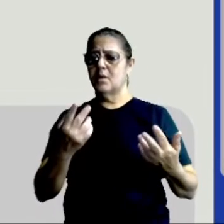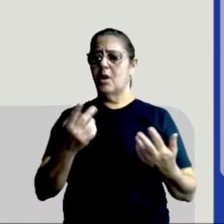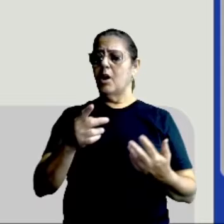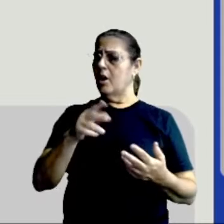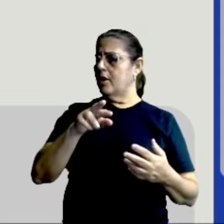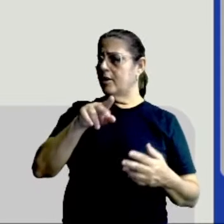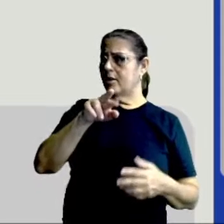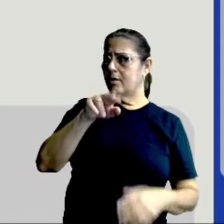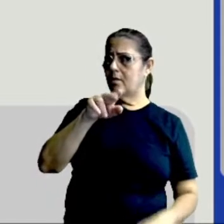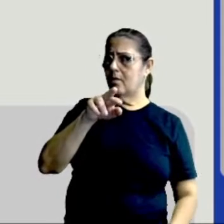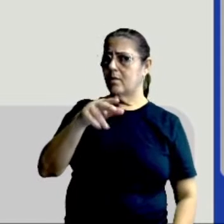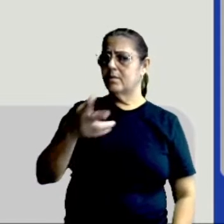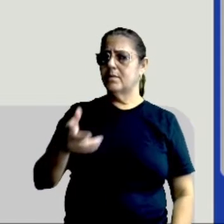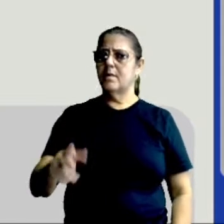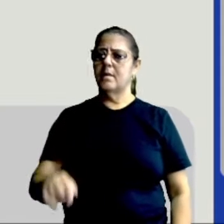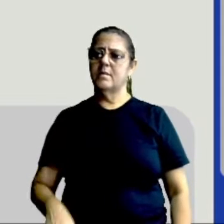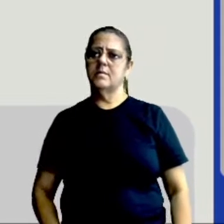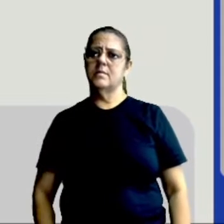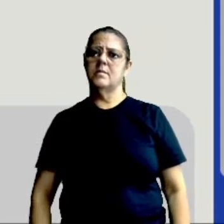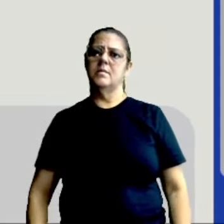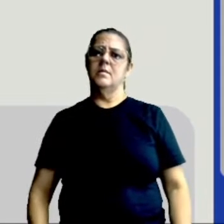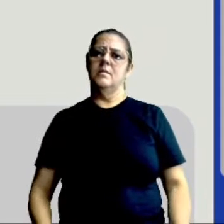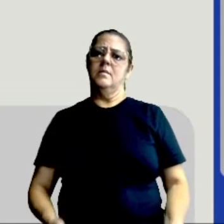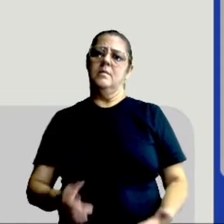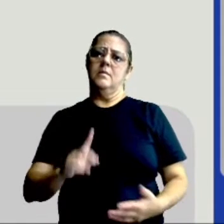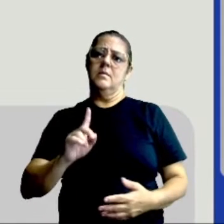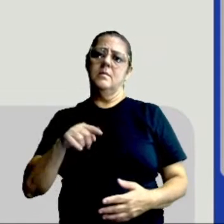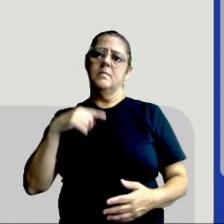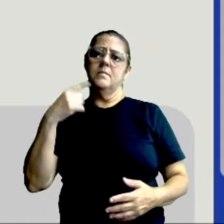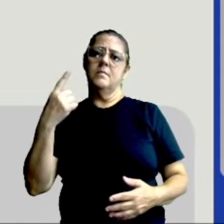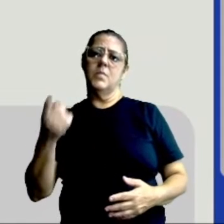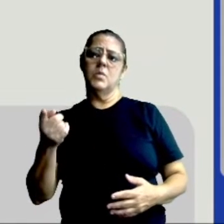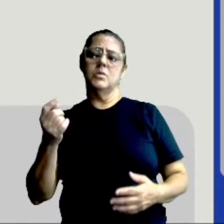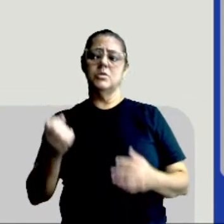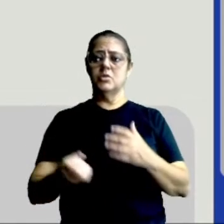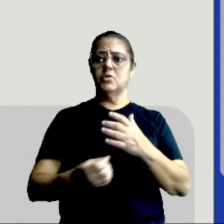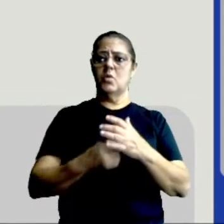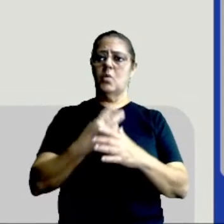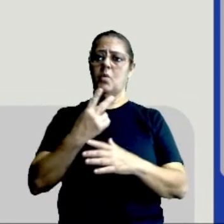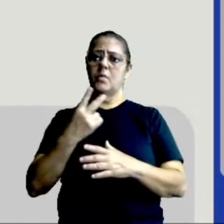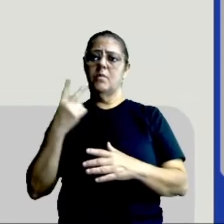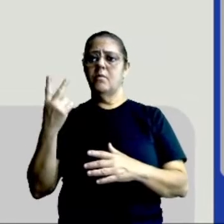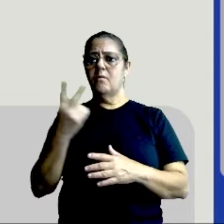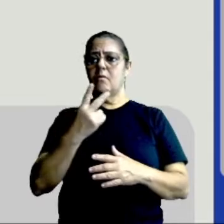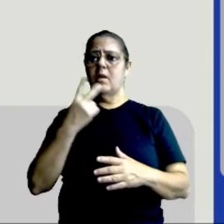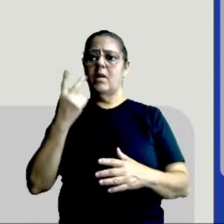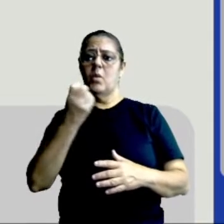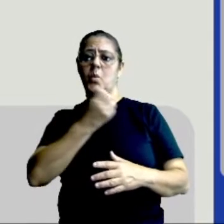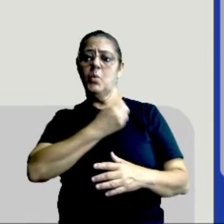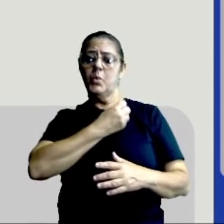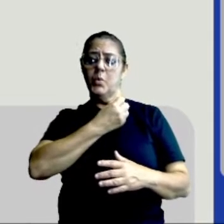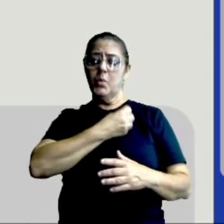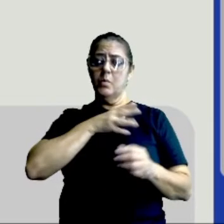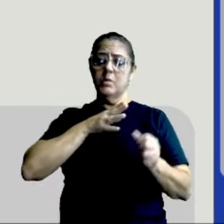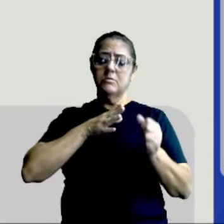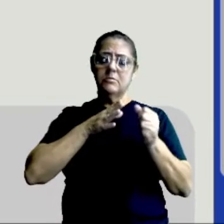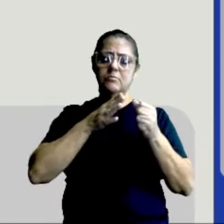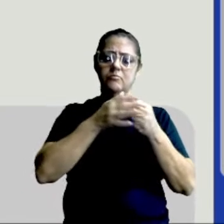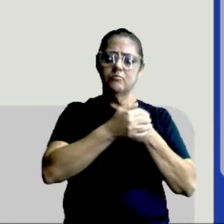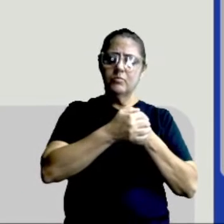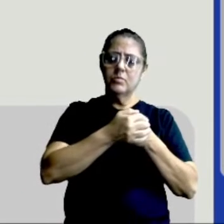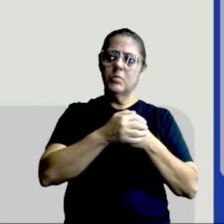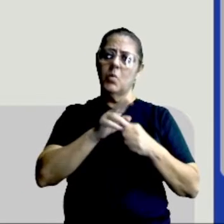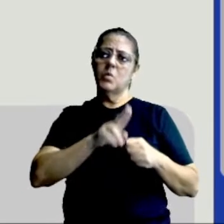igualdade. A gente vai, a partir das próximas questões, descobrir valores desconhecidos, tanto usando